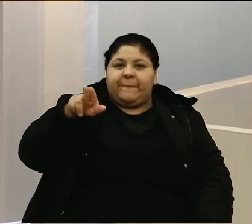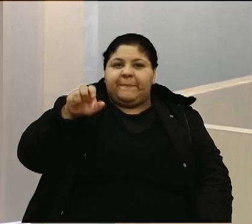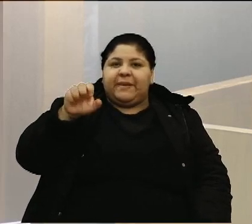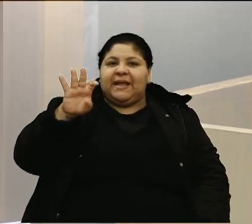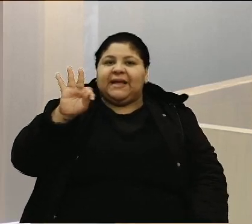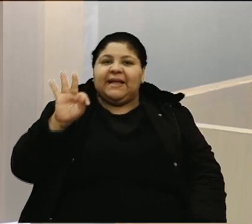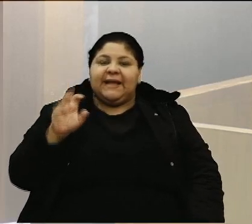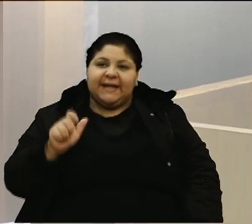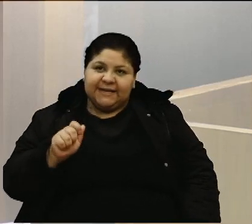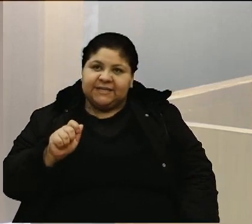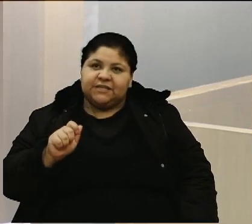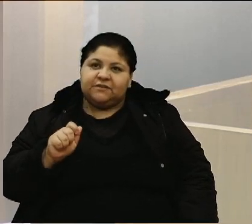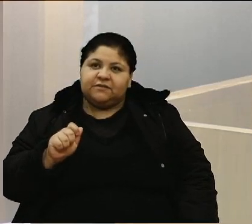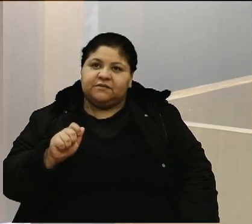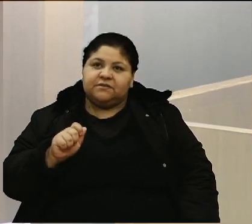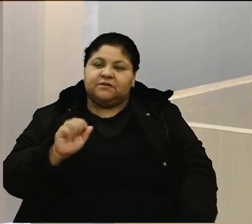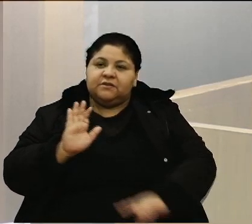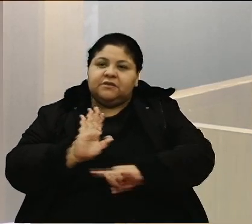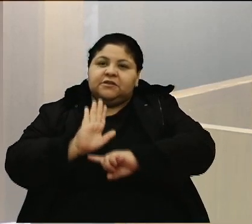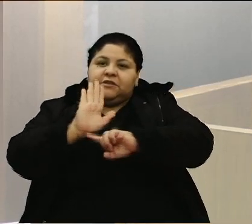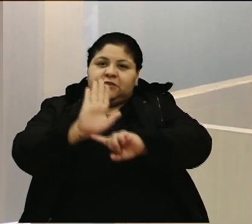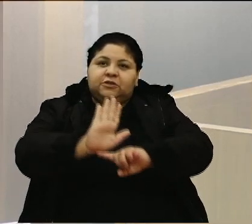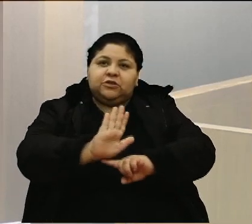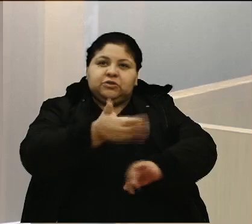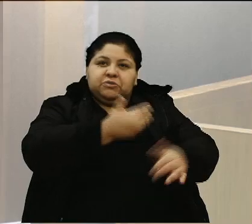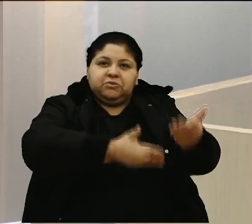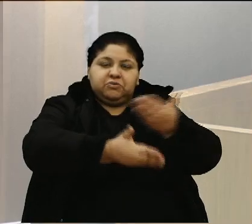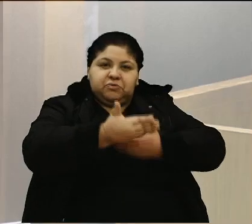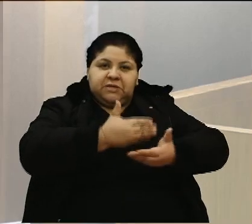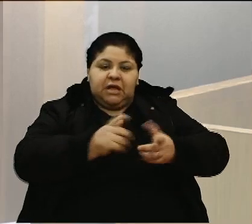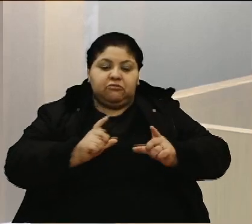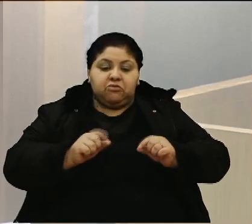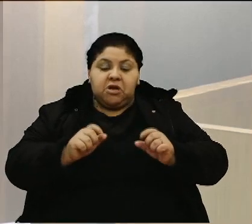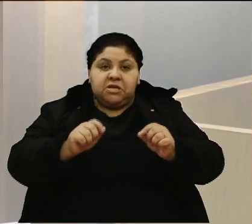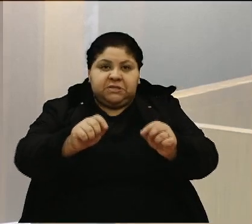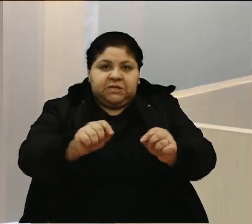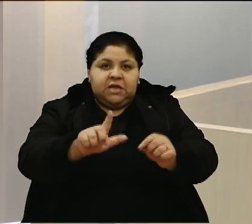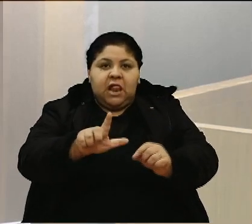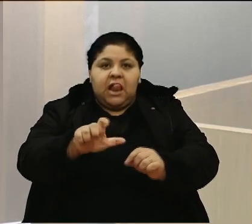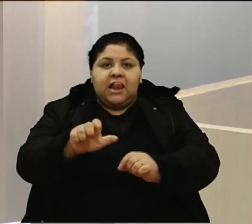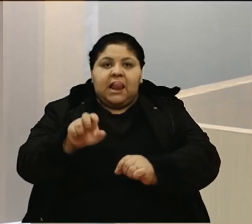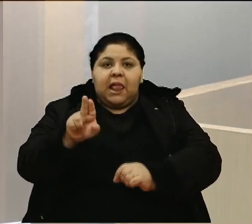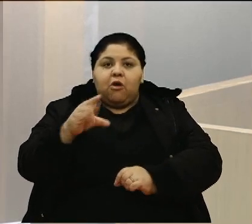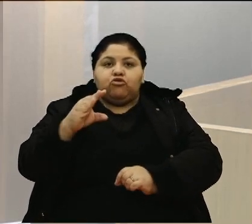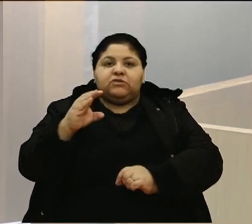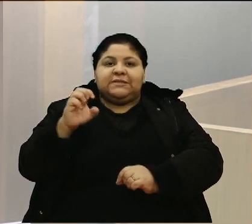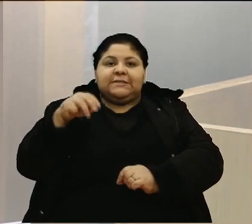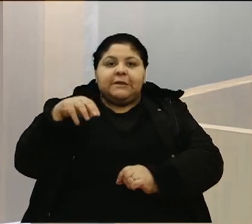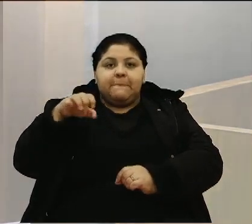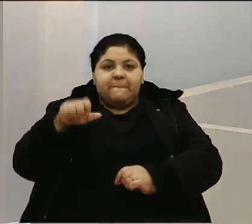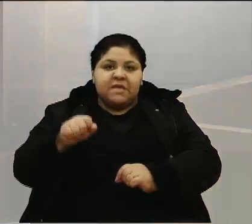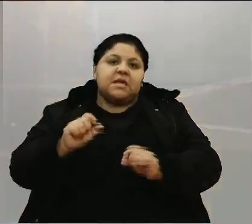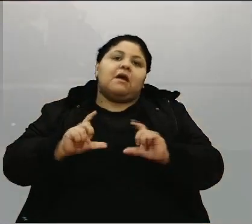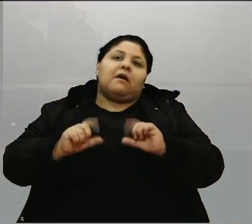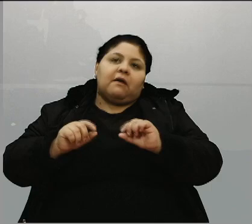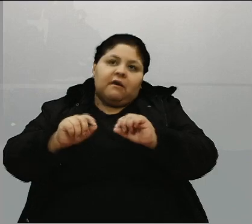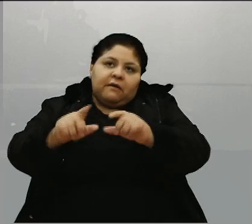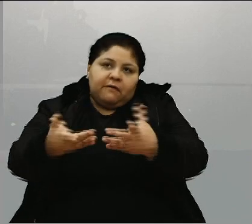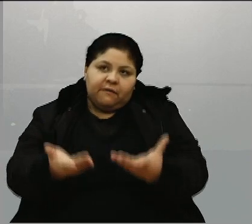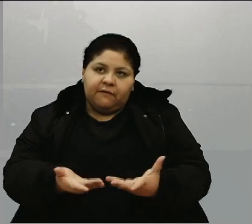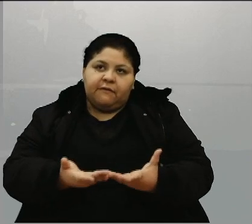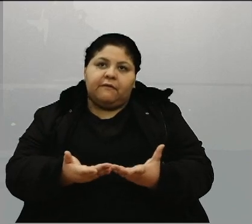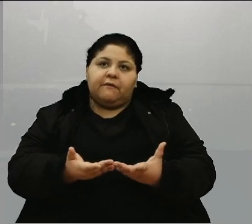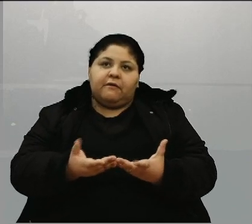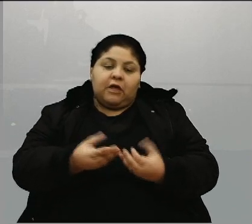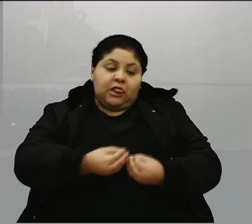plaquetas, inclusive, ajuda no tratamento da leucemia, no tratamento do câncer. Importante, a doação de plaquetas é